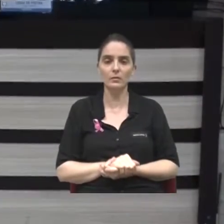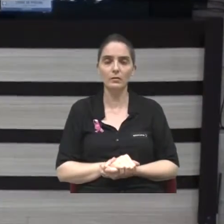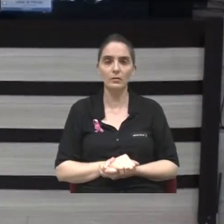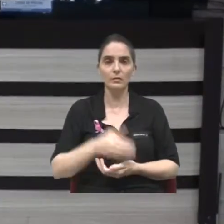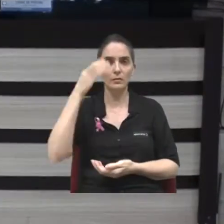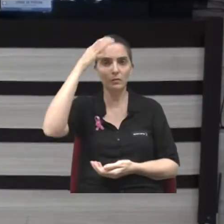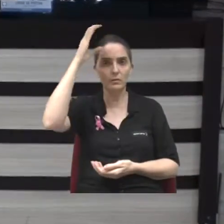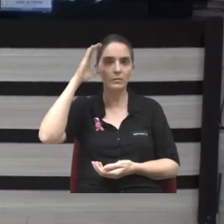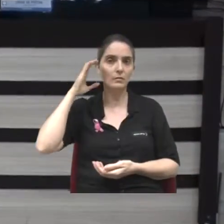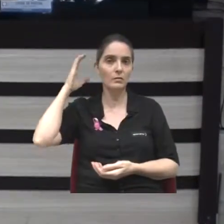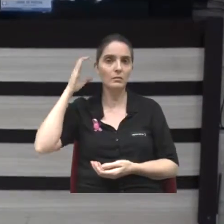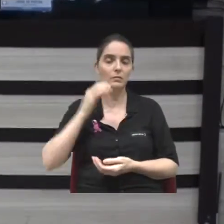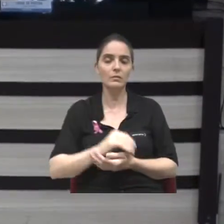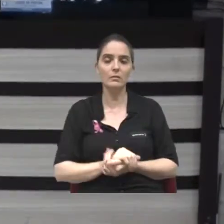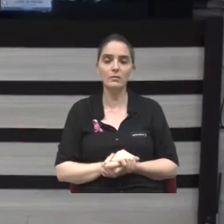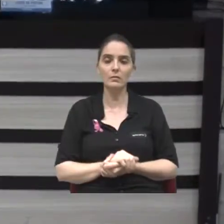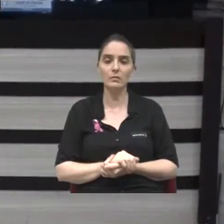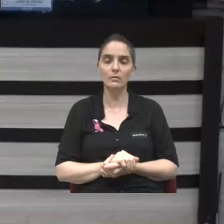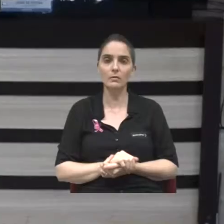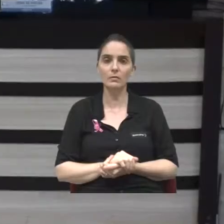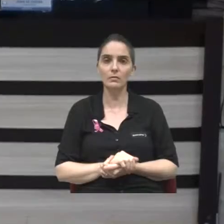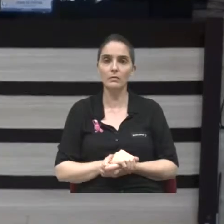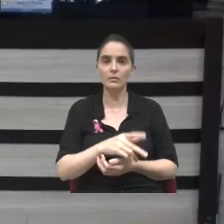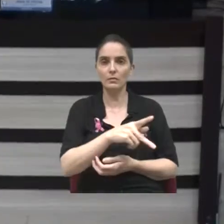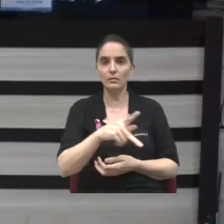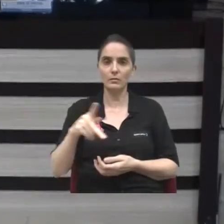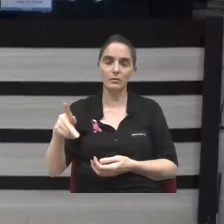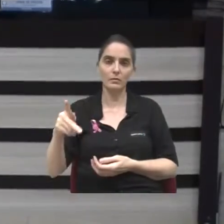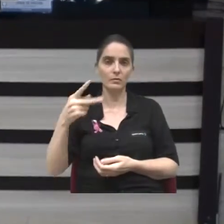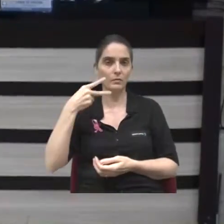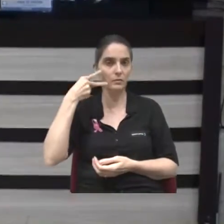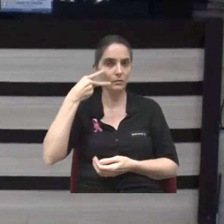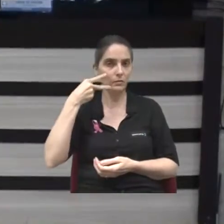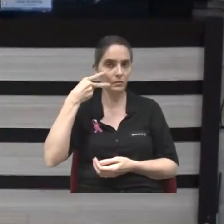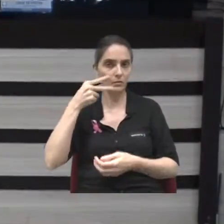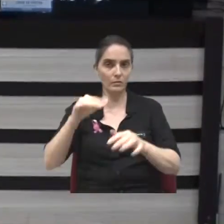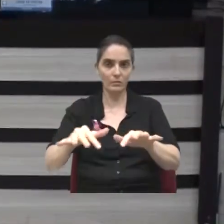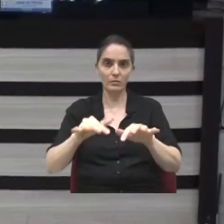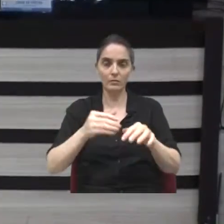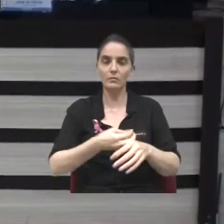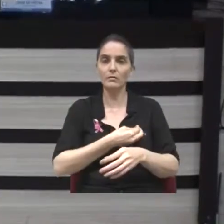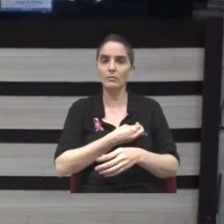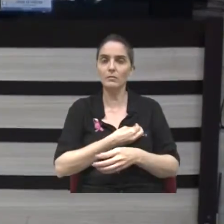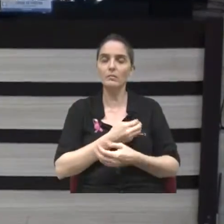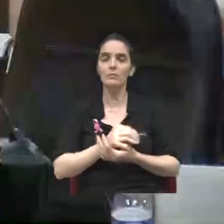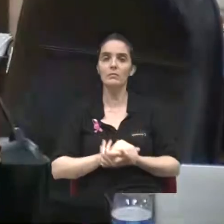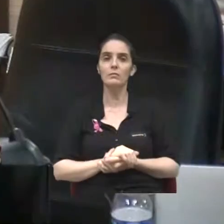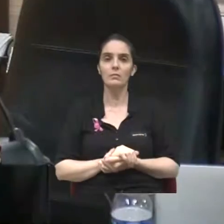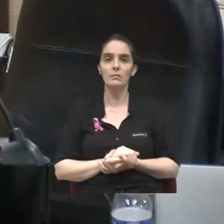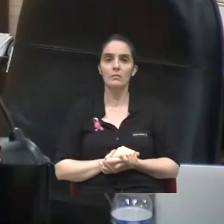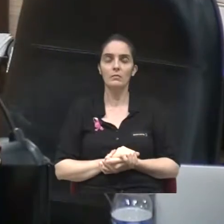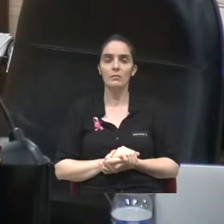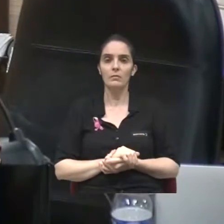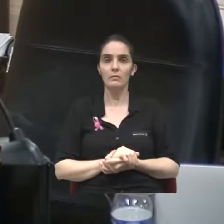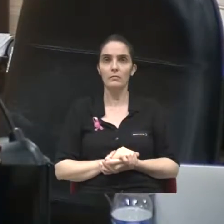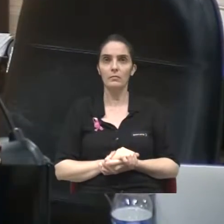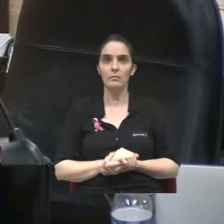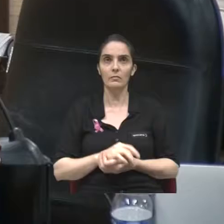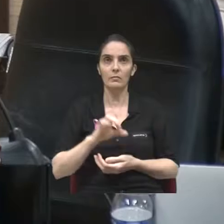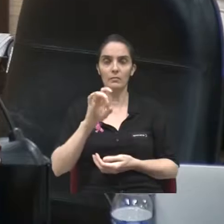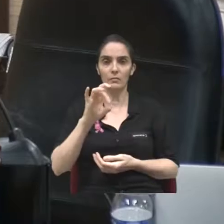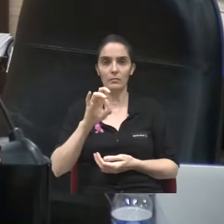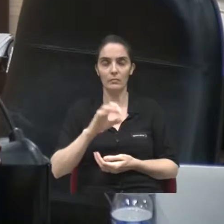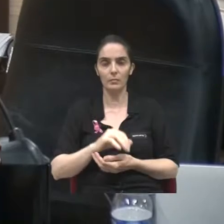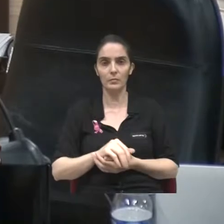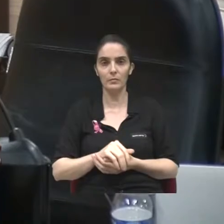Pontes. Excelentíssimo presidente, nobres pares, público que nos acompanha, apenas para contribuir com